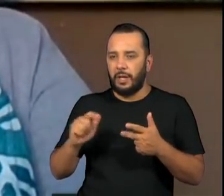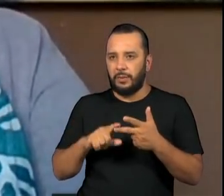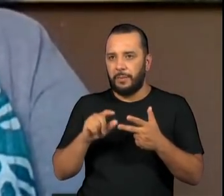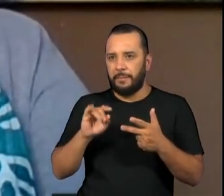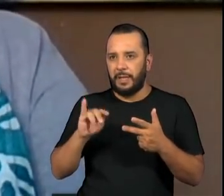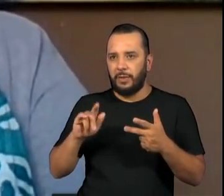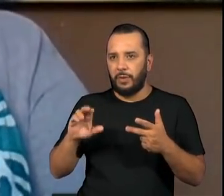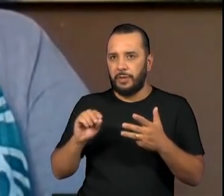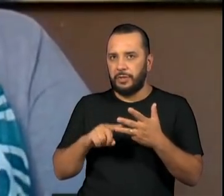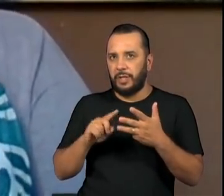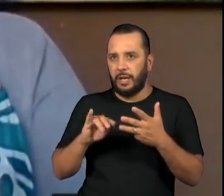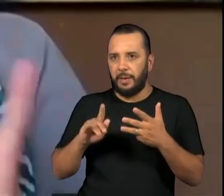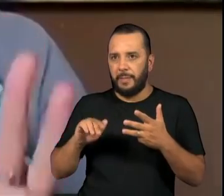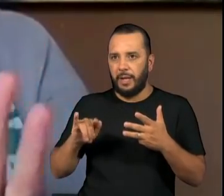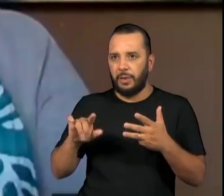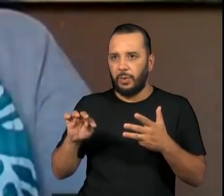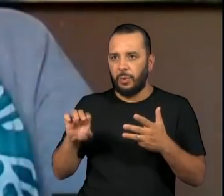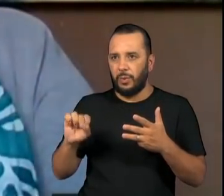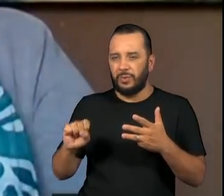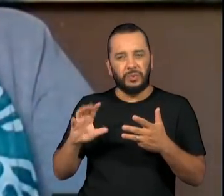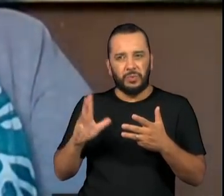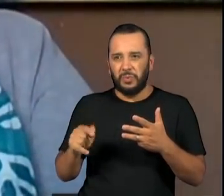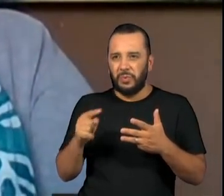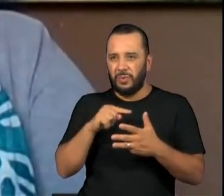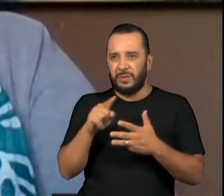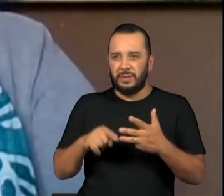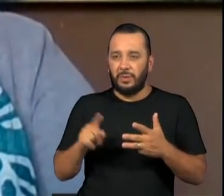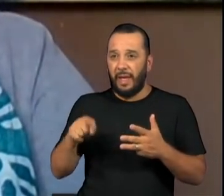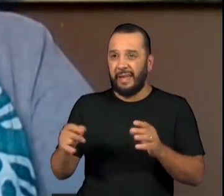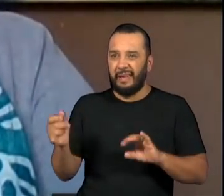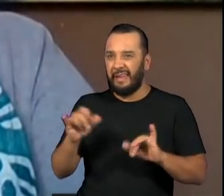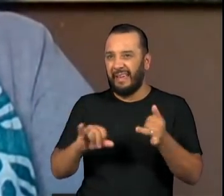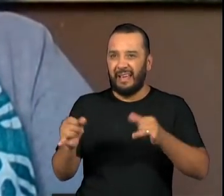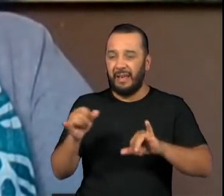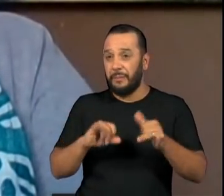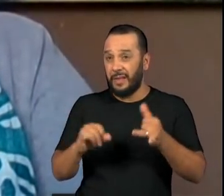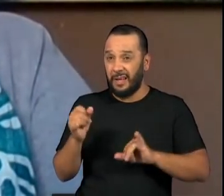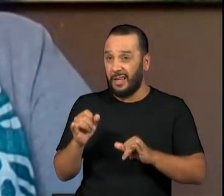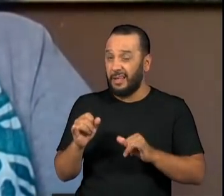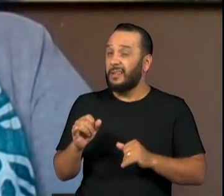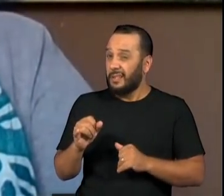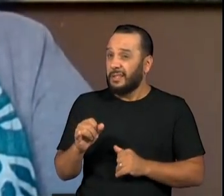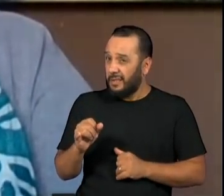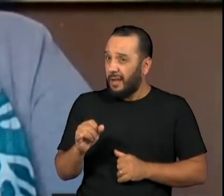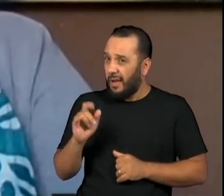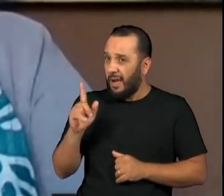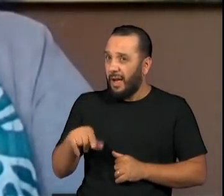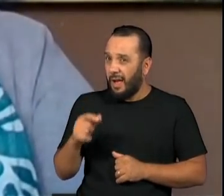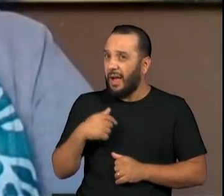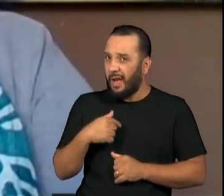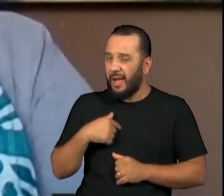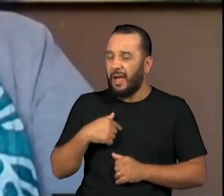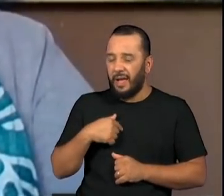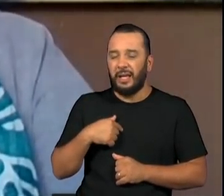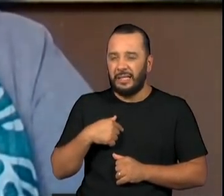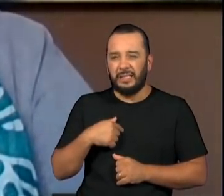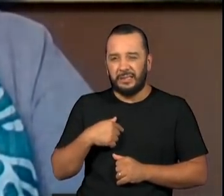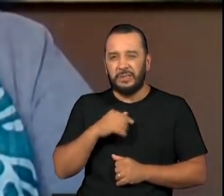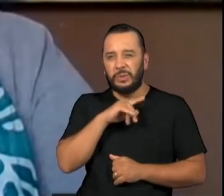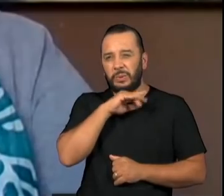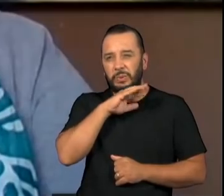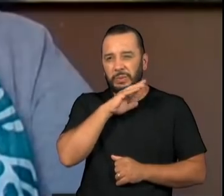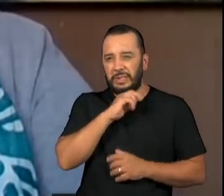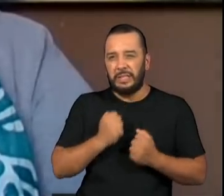e carbamatos. Todos os ingredientes que nós encontramos têm alto índice